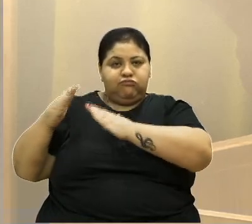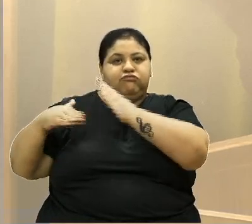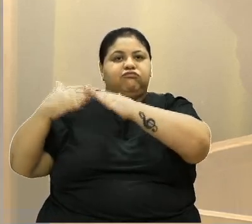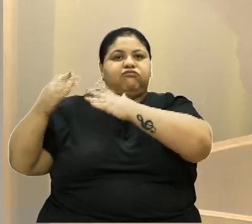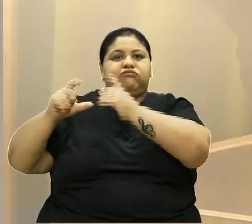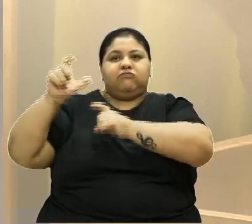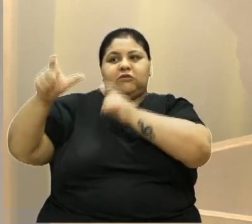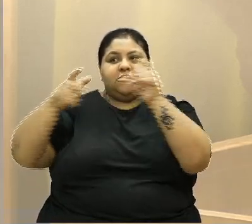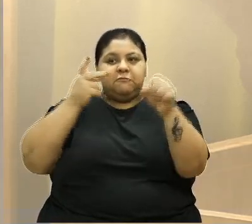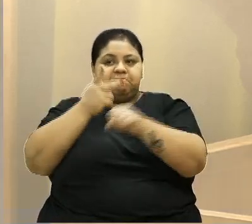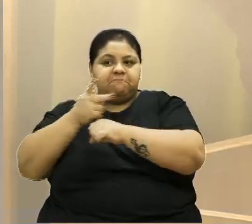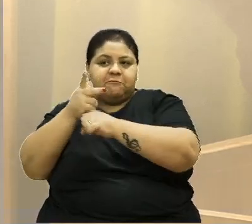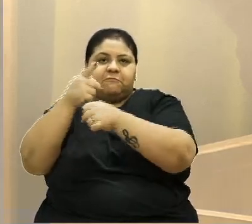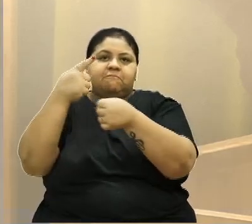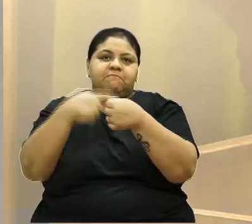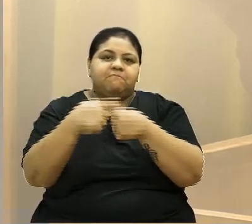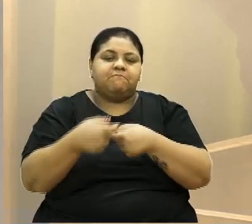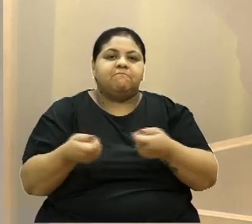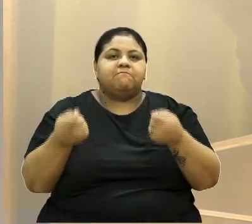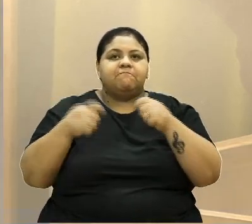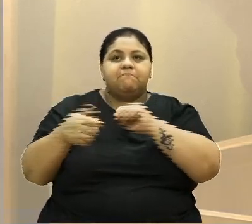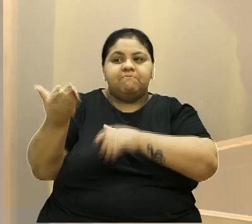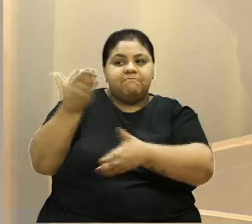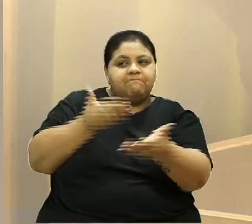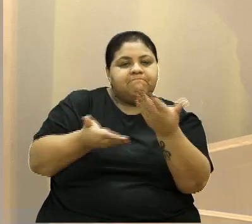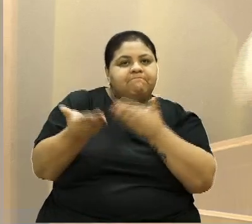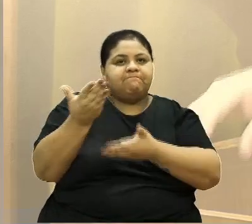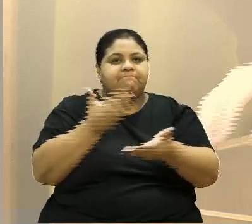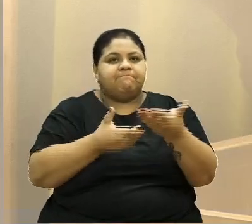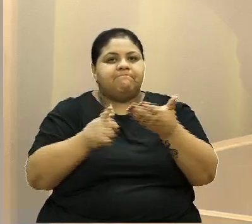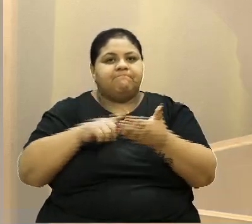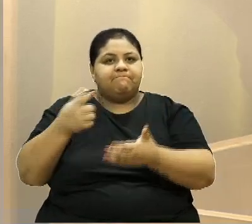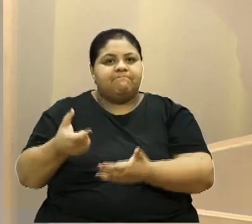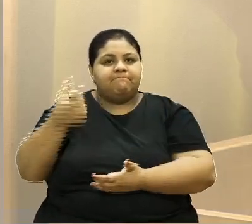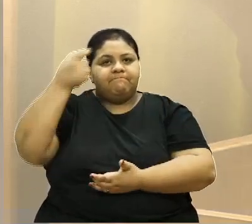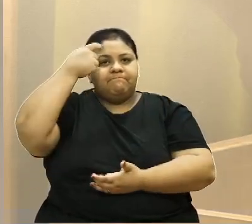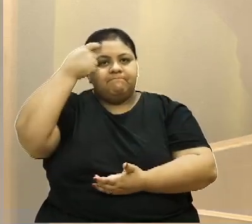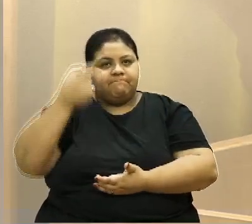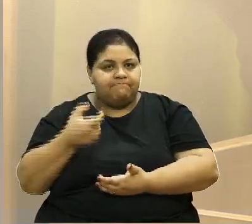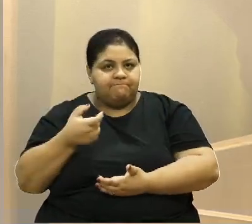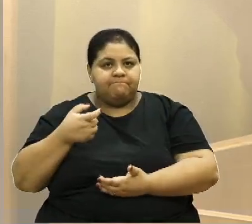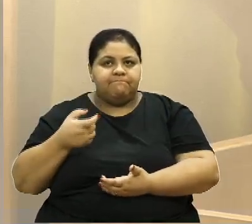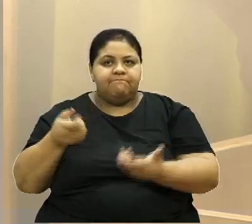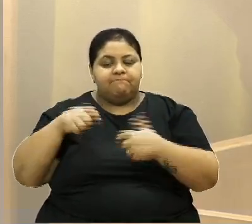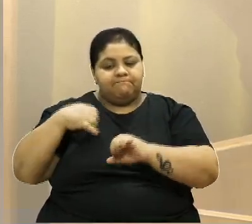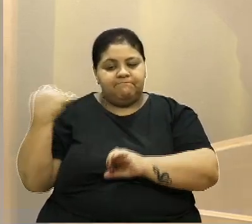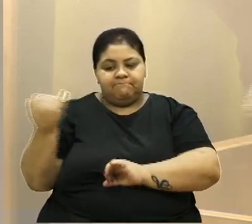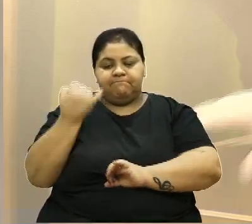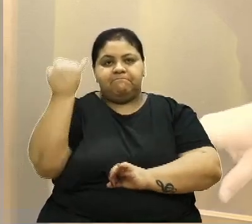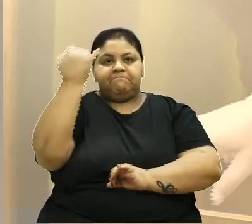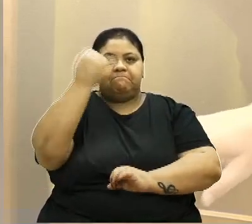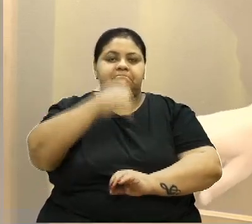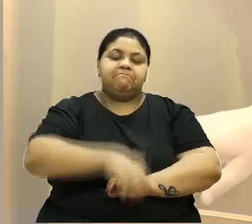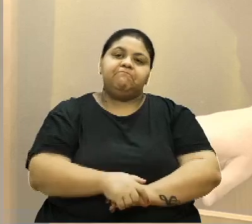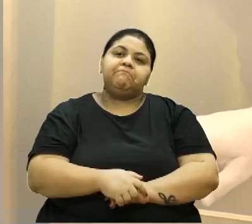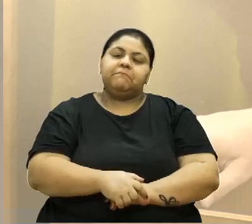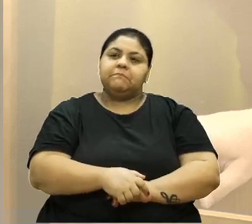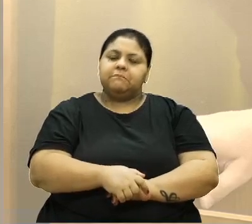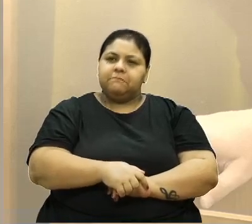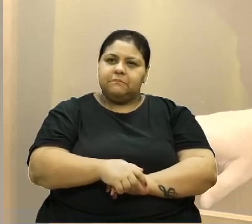as pessoas procuram Caxias, nós precisamos ter consciência da necessidade e da importância que todos esses movimentos têm.